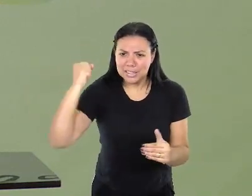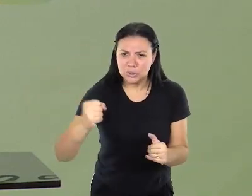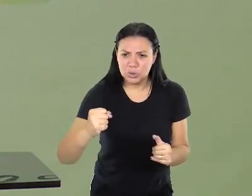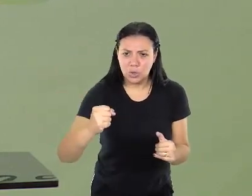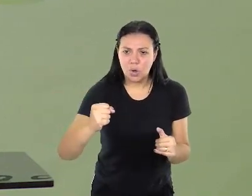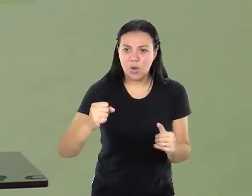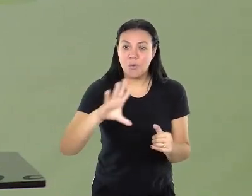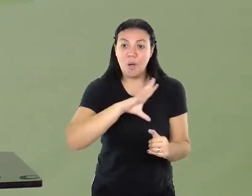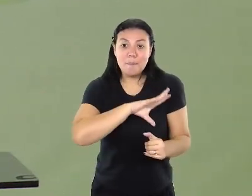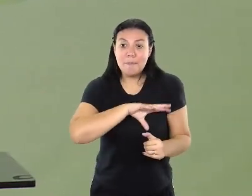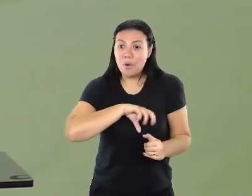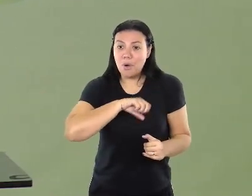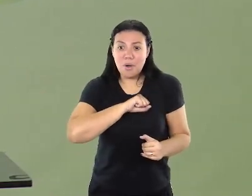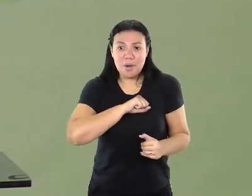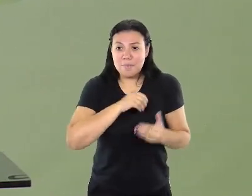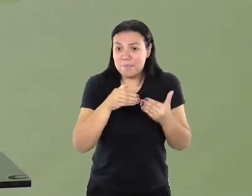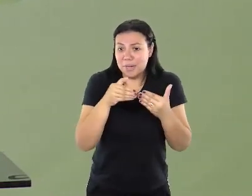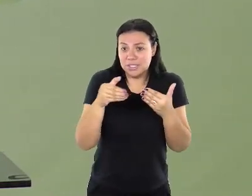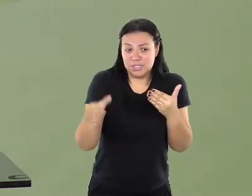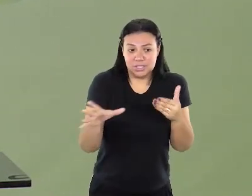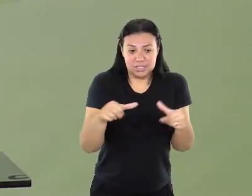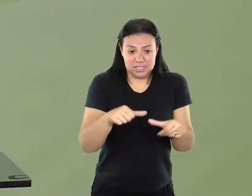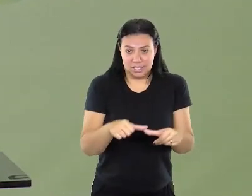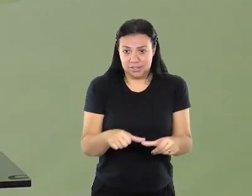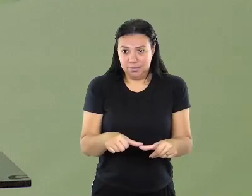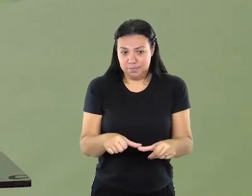pelos perdidos, a compaixão pelos perdidos.